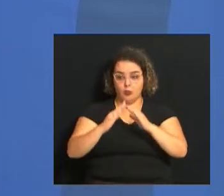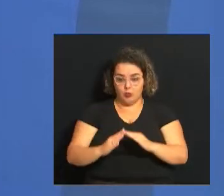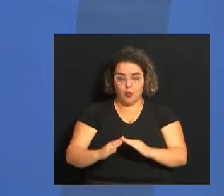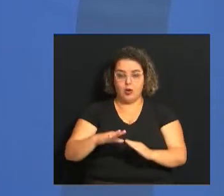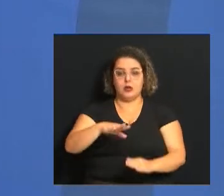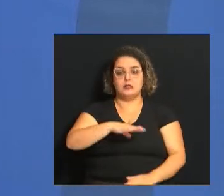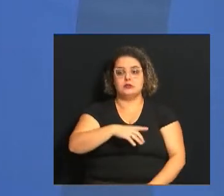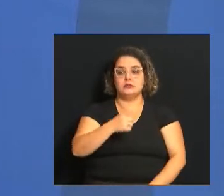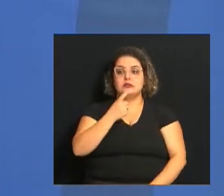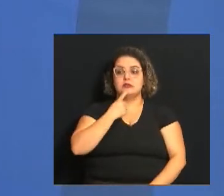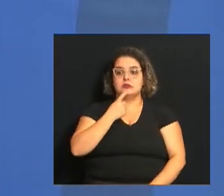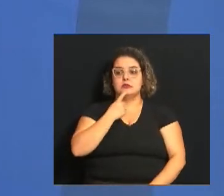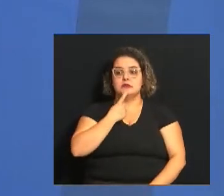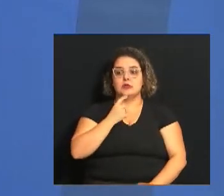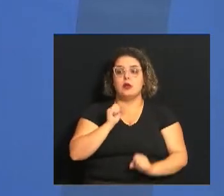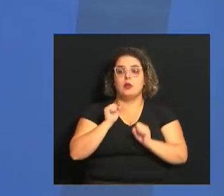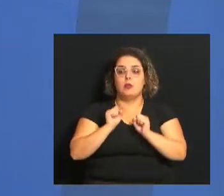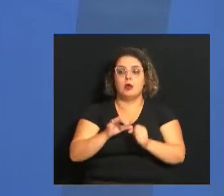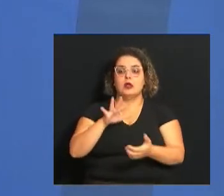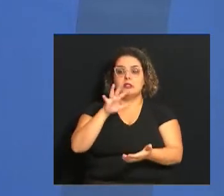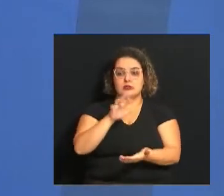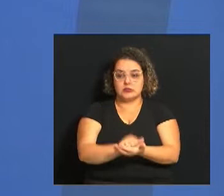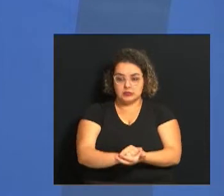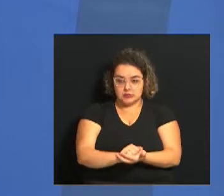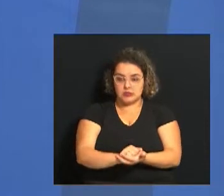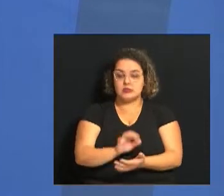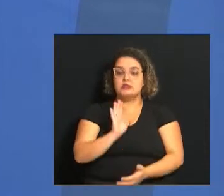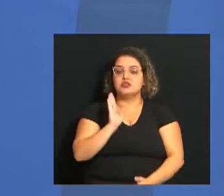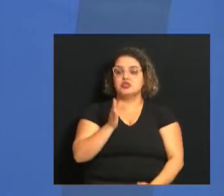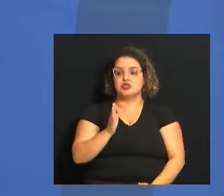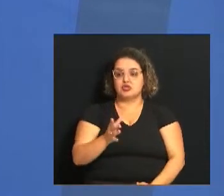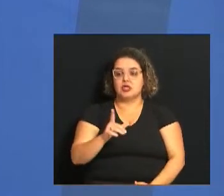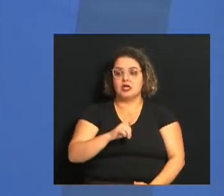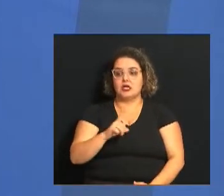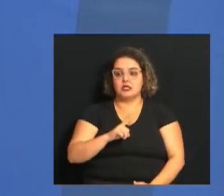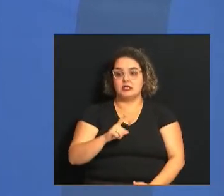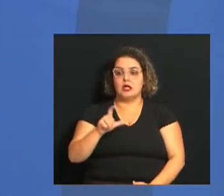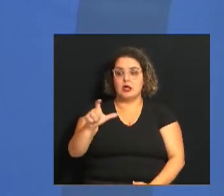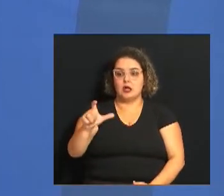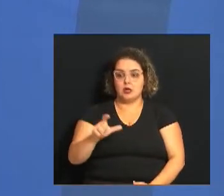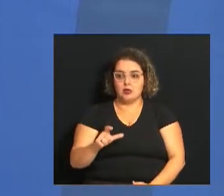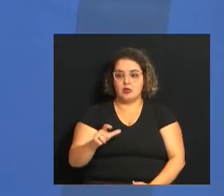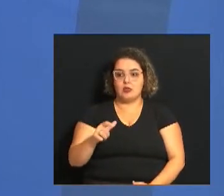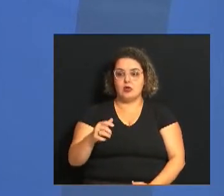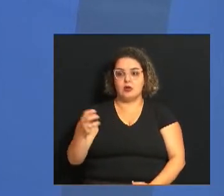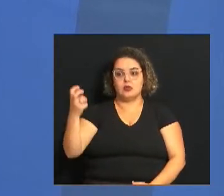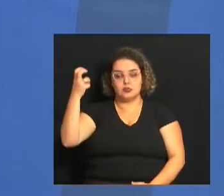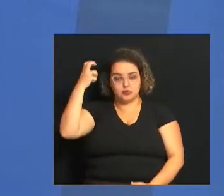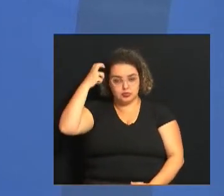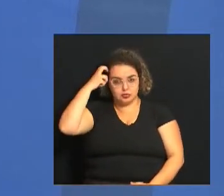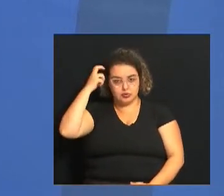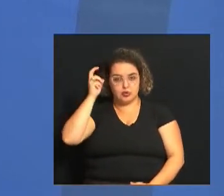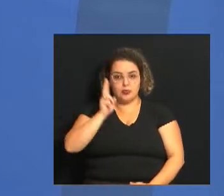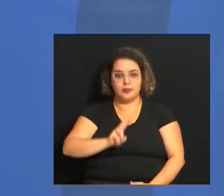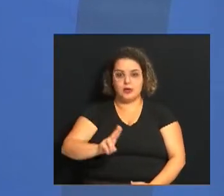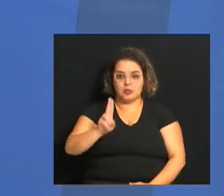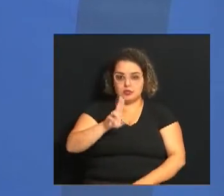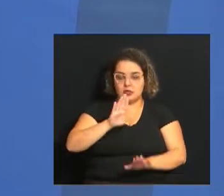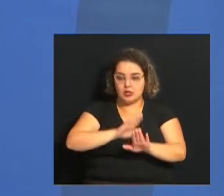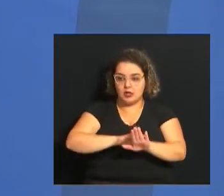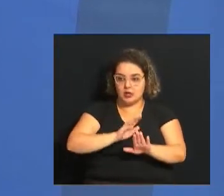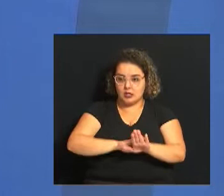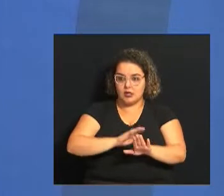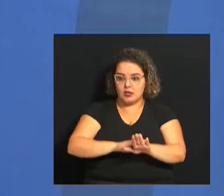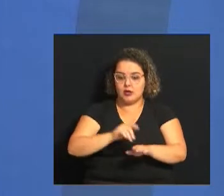Campinas. Podem se cadastrar aqueles que já tenham licença no Ministério do Turismo para exercer essa função, sendo